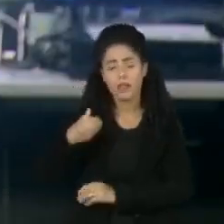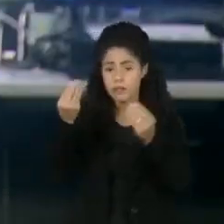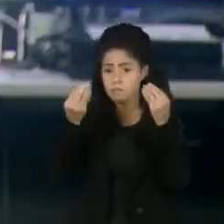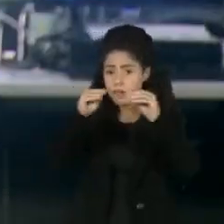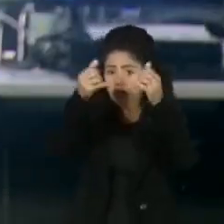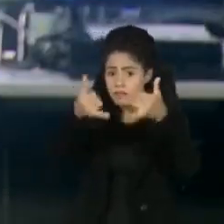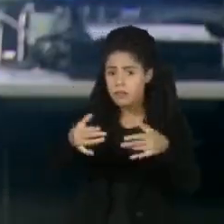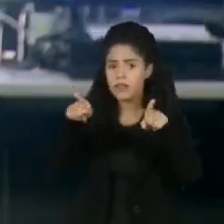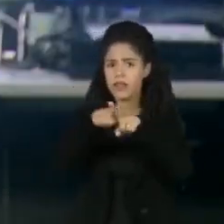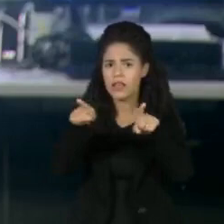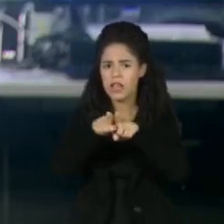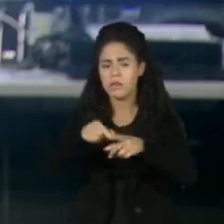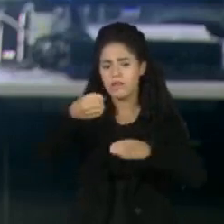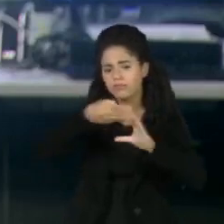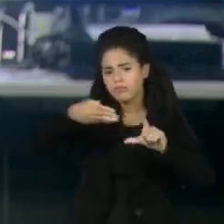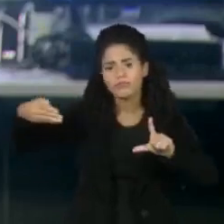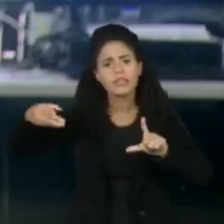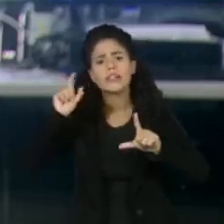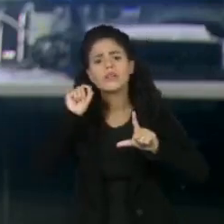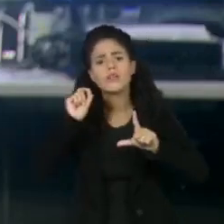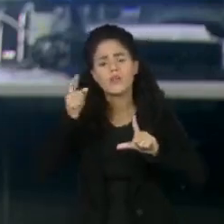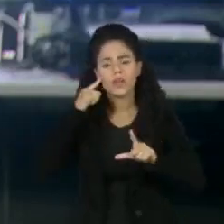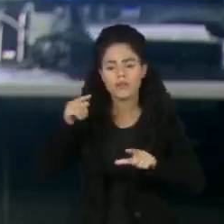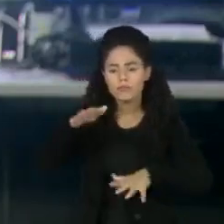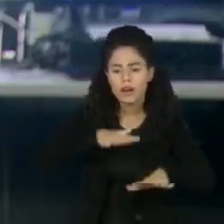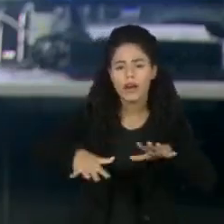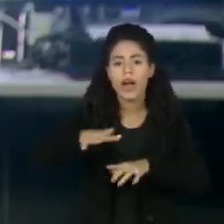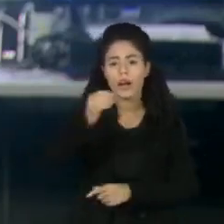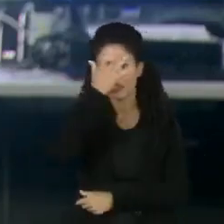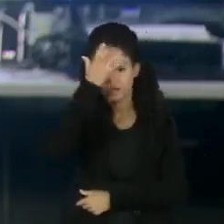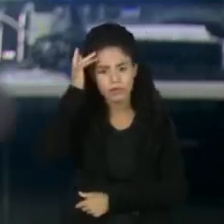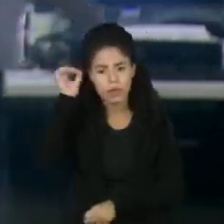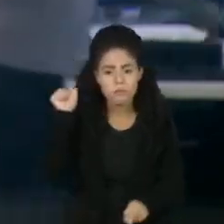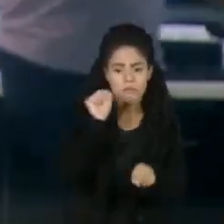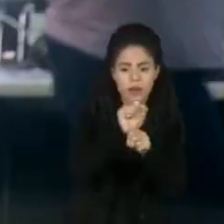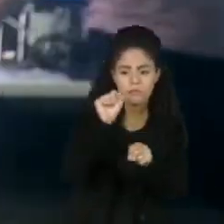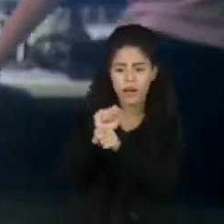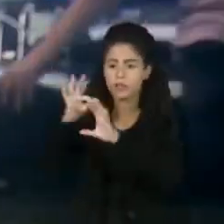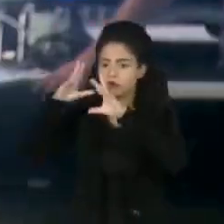também diz que a plataforma incentiva sua comunidade a fazer pausas na rede social.